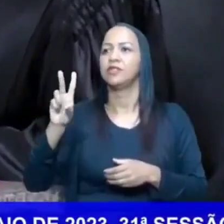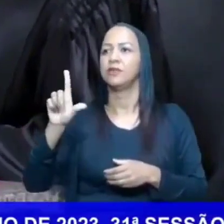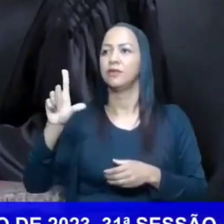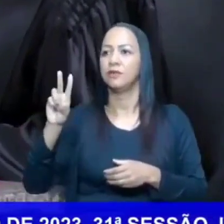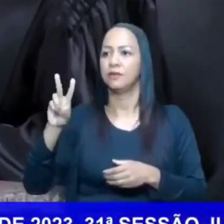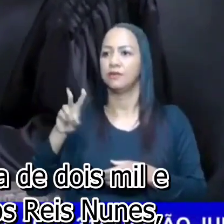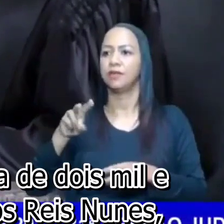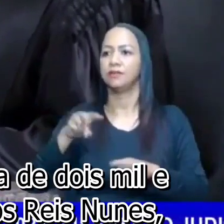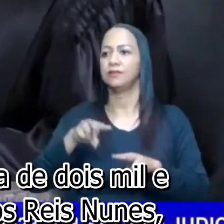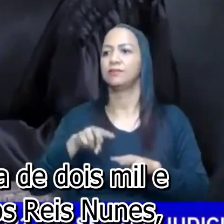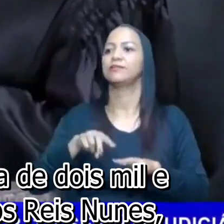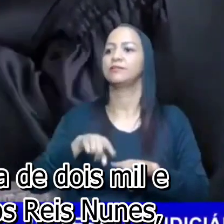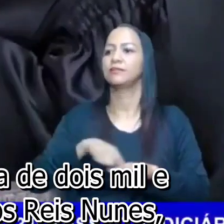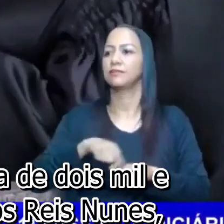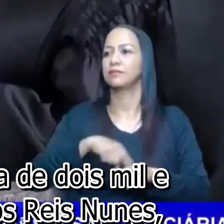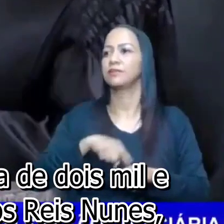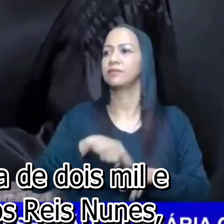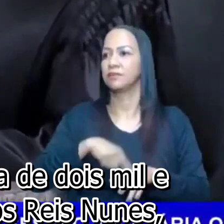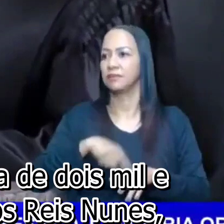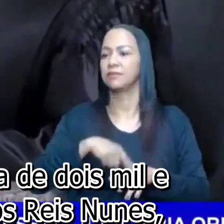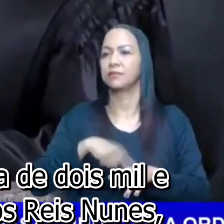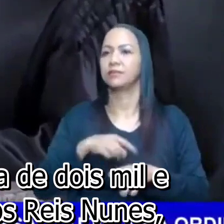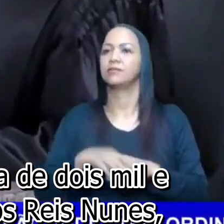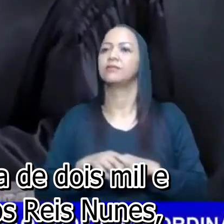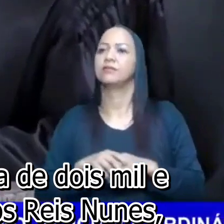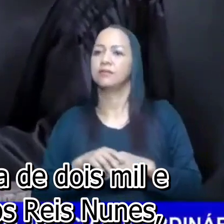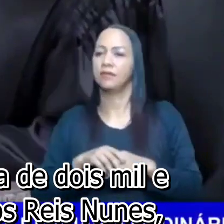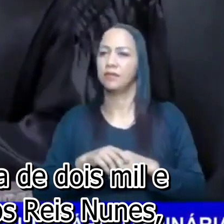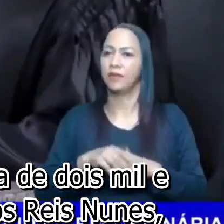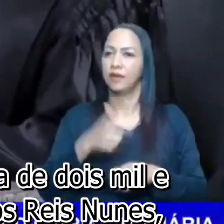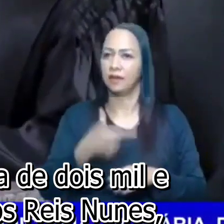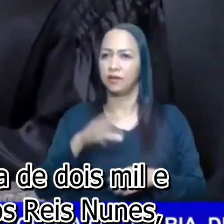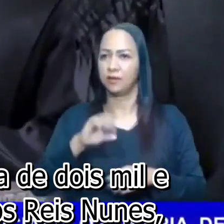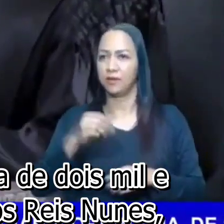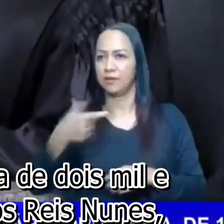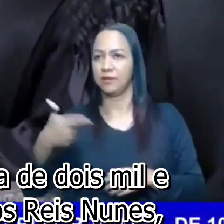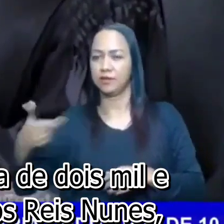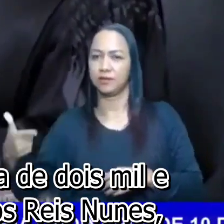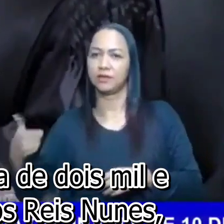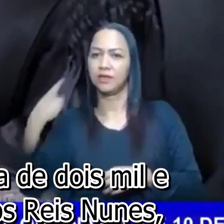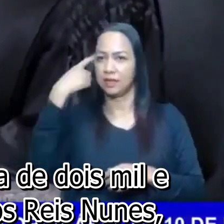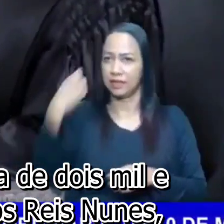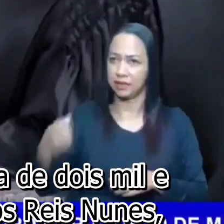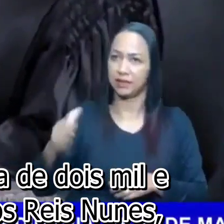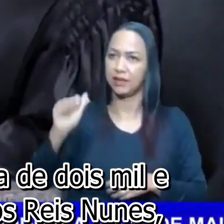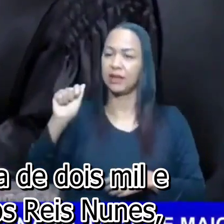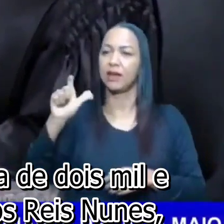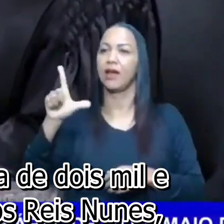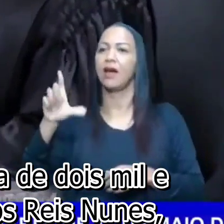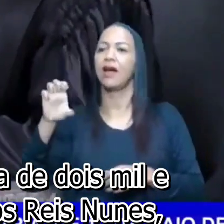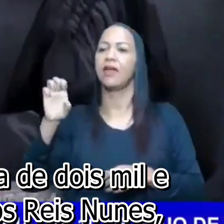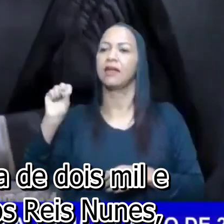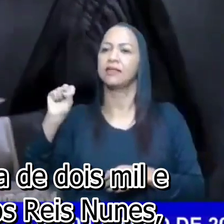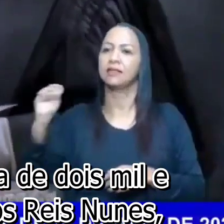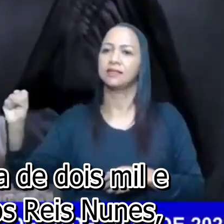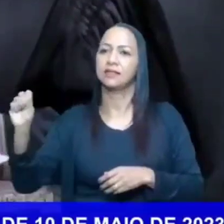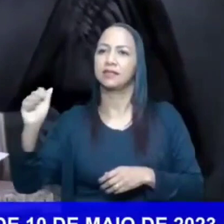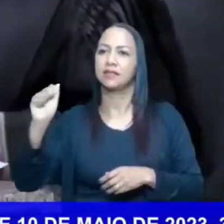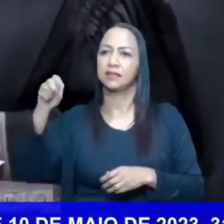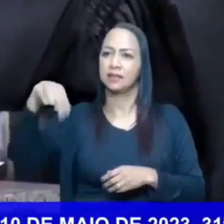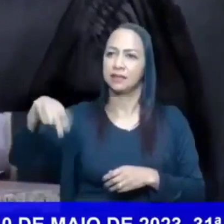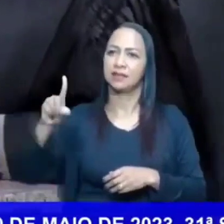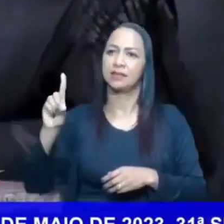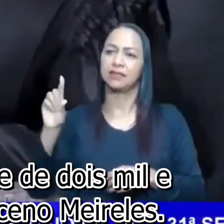Basto. A prestação de contas 060-1276 de 2022. A interessada é Alessandra Samara dos Reis